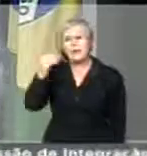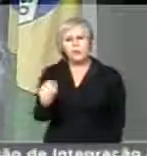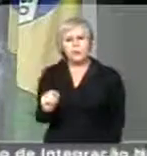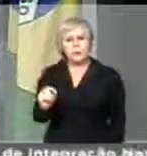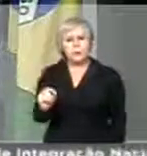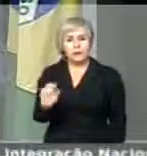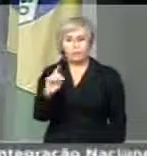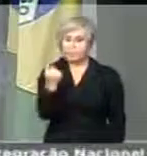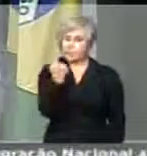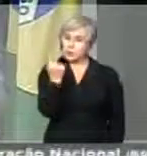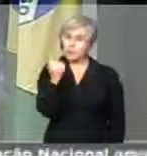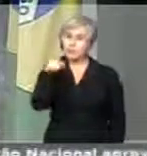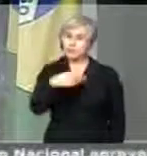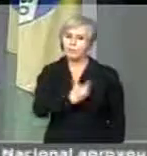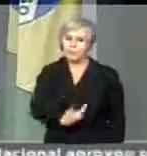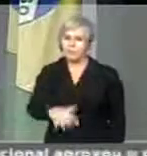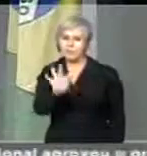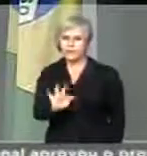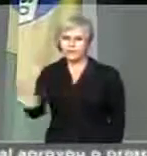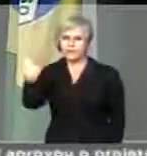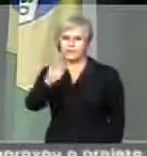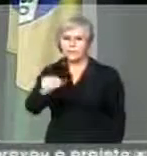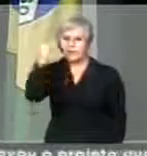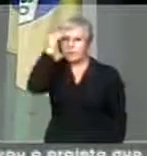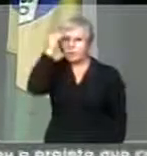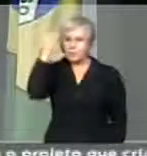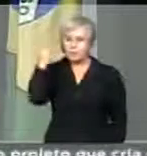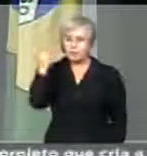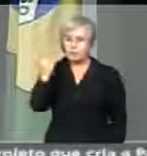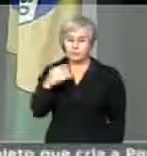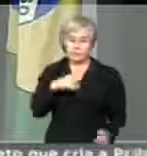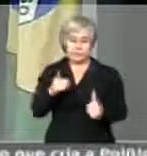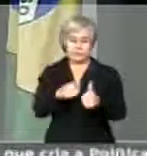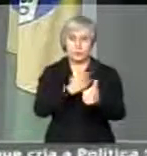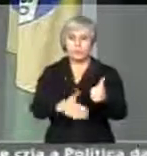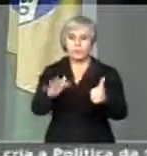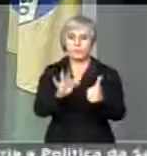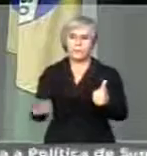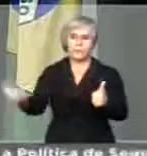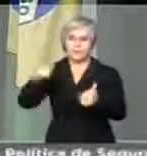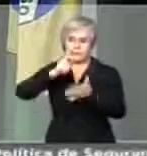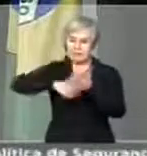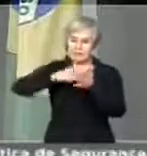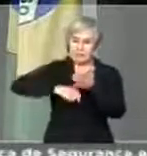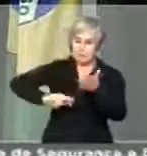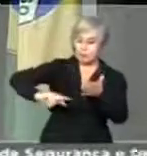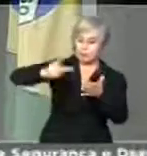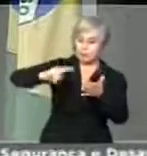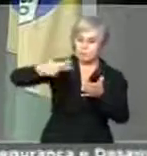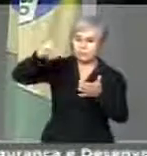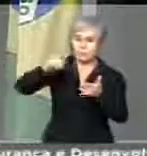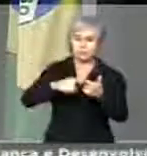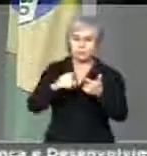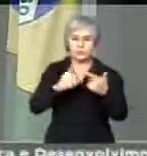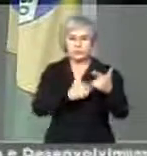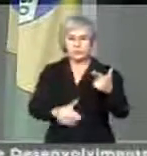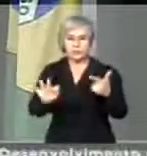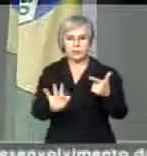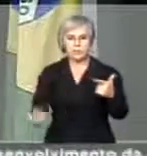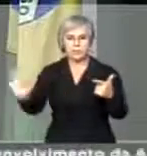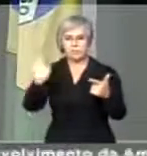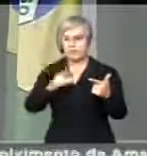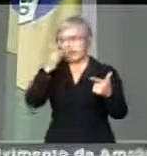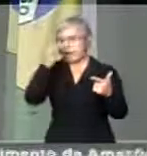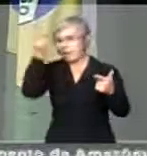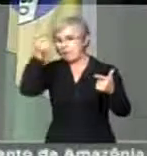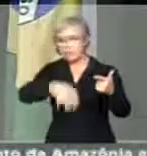um culpado, é o governo federal. Primeiro, o governo federal que aumentou os impostos. Segundo, o governo federal que abandonou